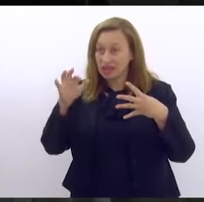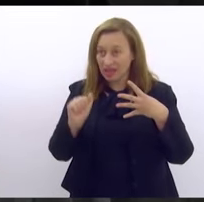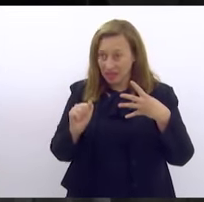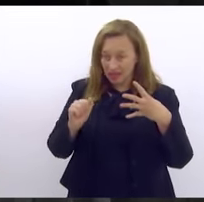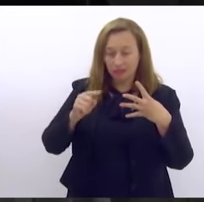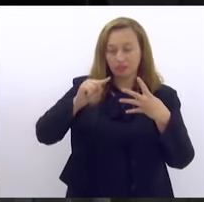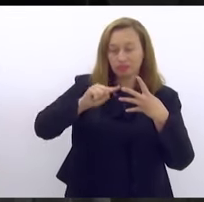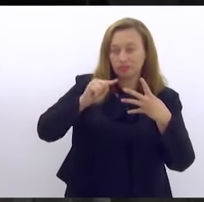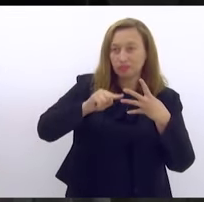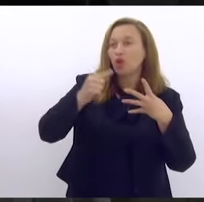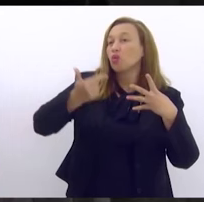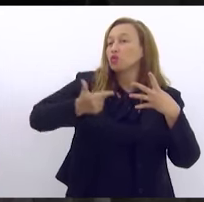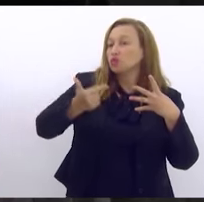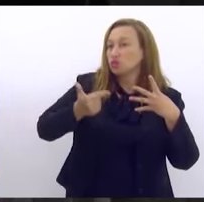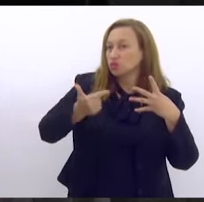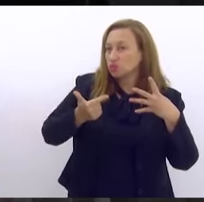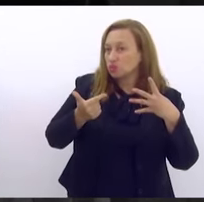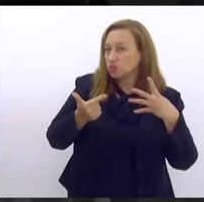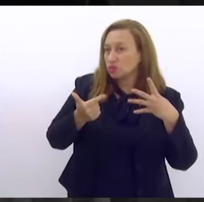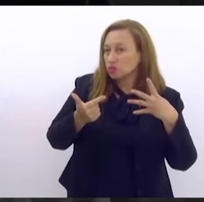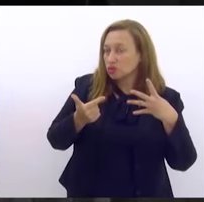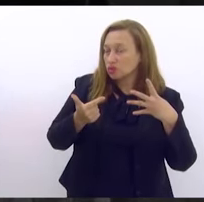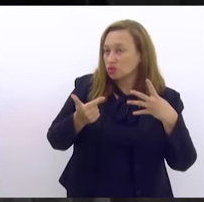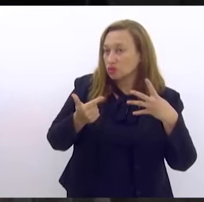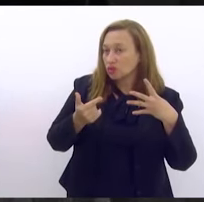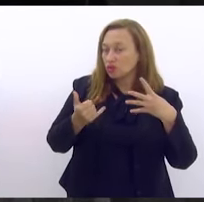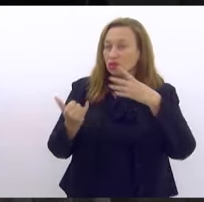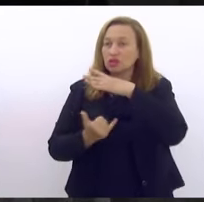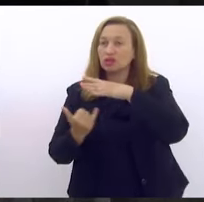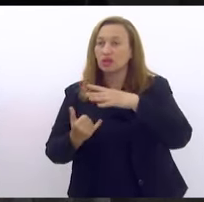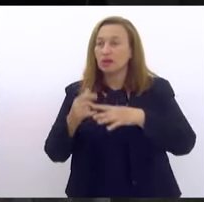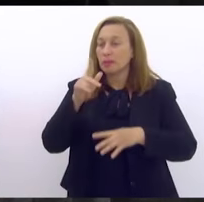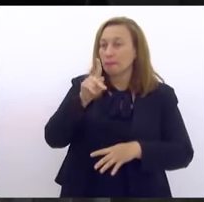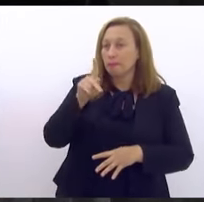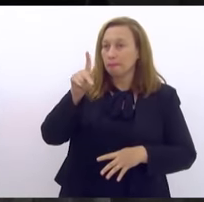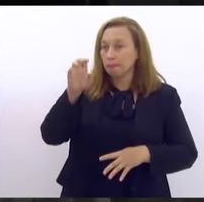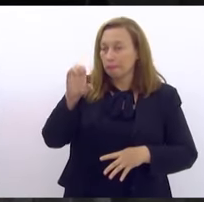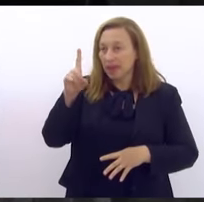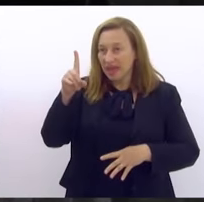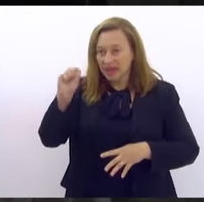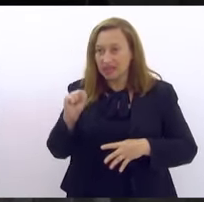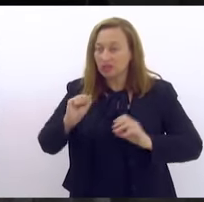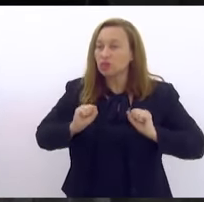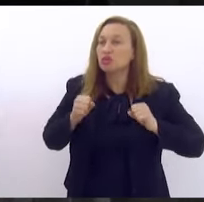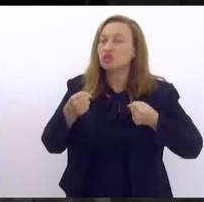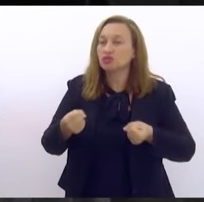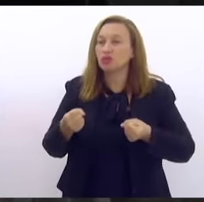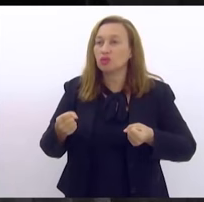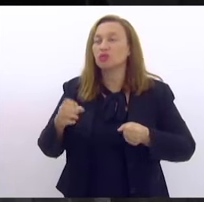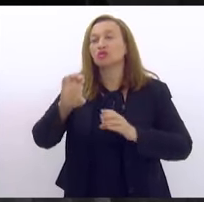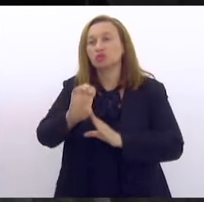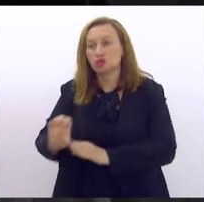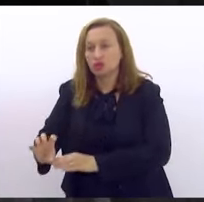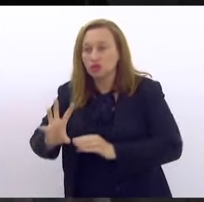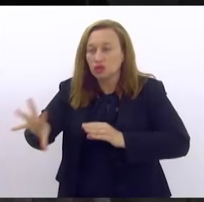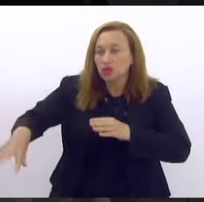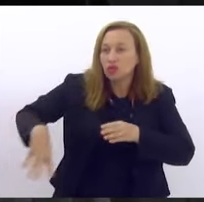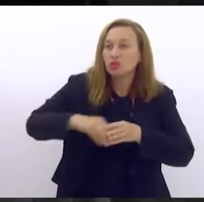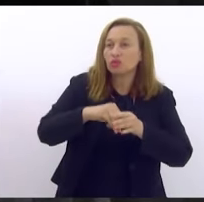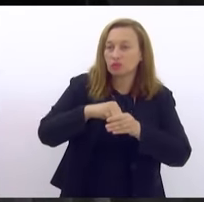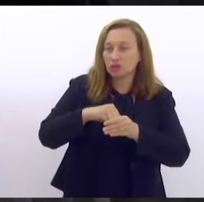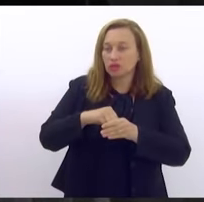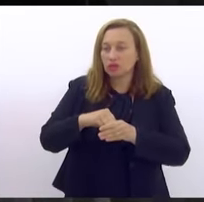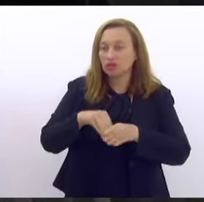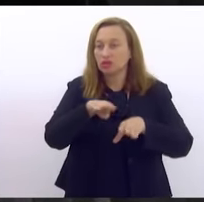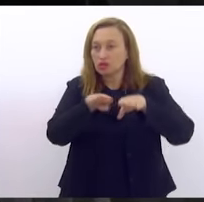O segundo, nós estamos institucionalizando o PEDES, e aí quero registrar o esforço da bancada de esquerda de incorporar essa missão de combate